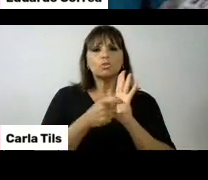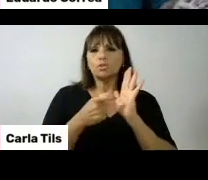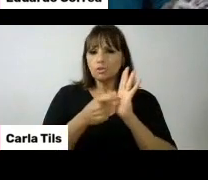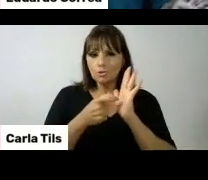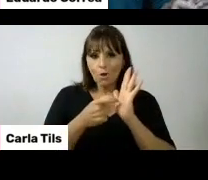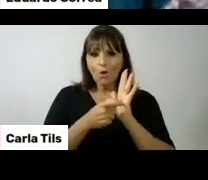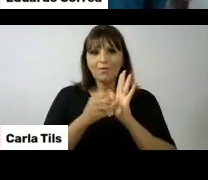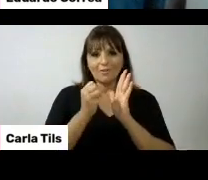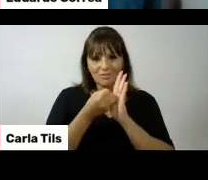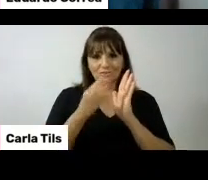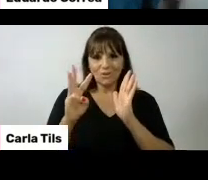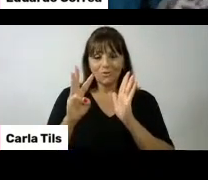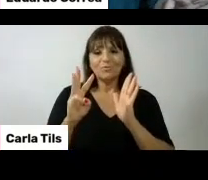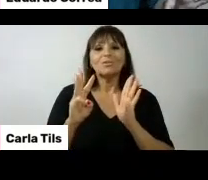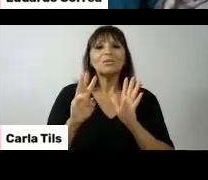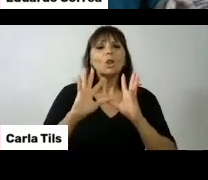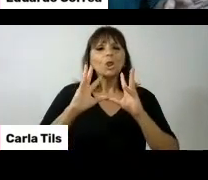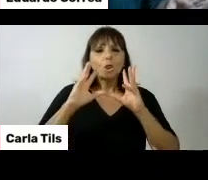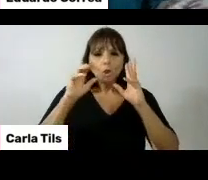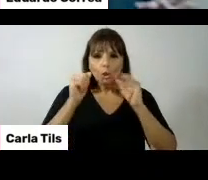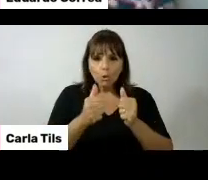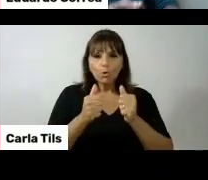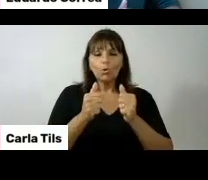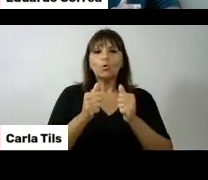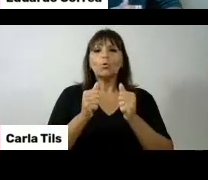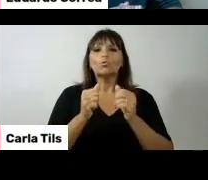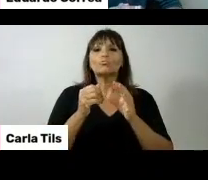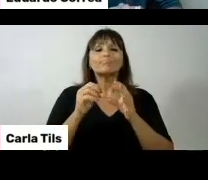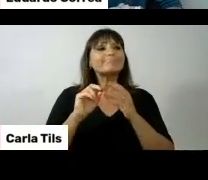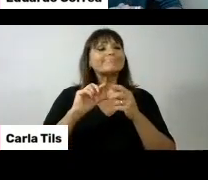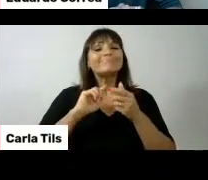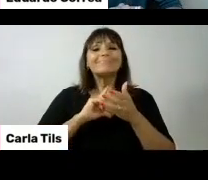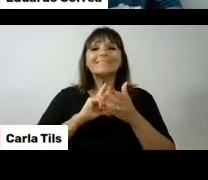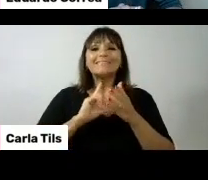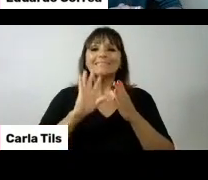nosso software esteja projetado com acessibilidade.